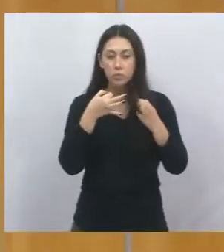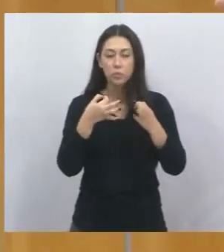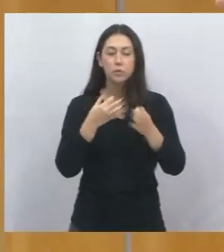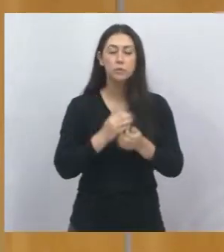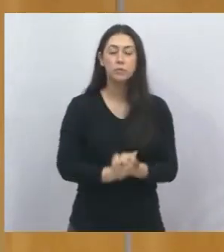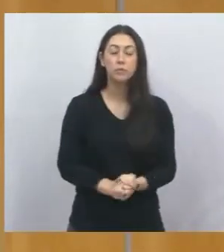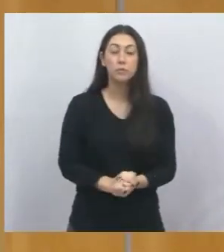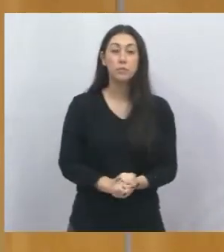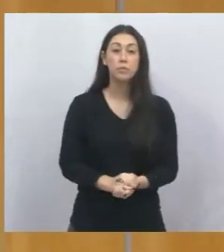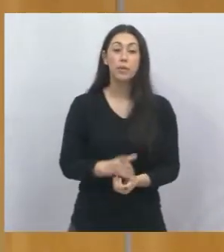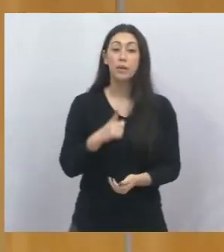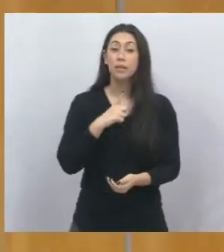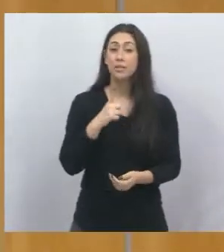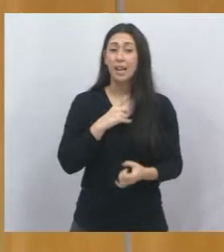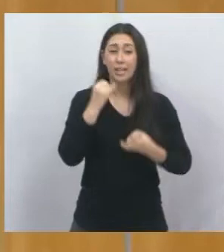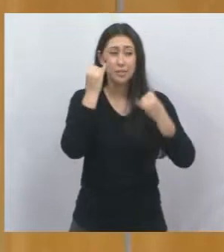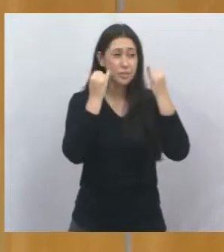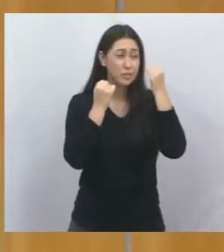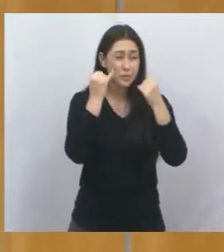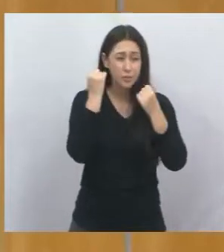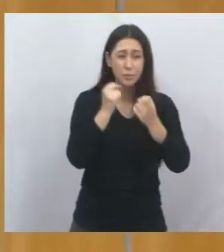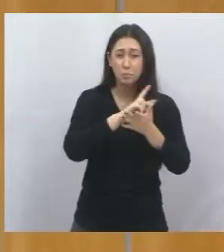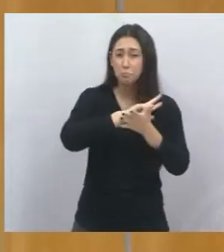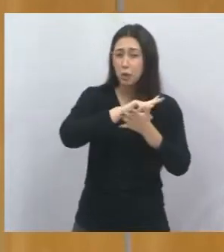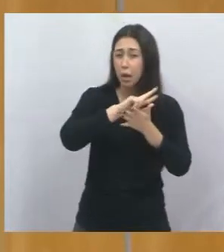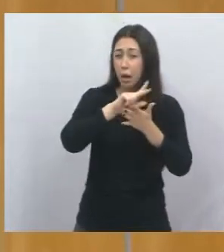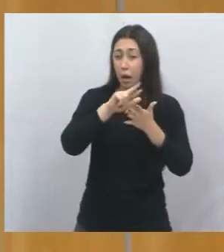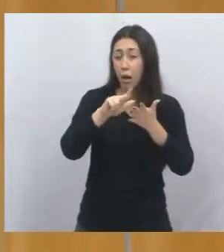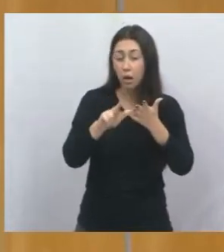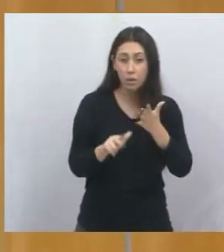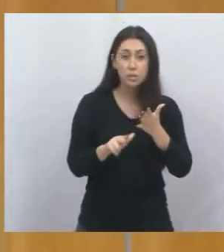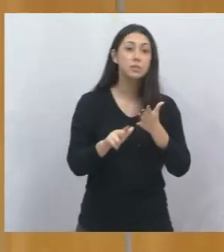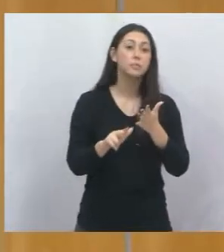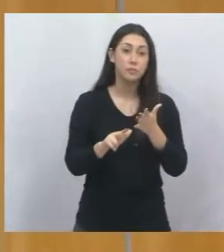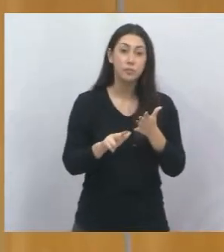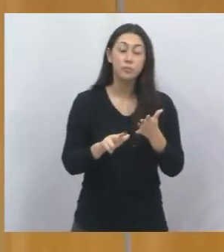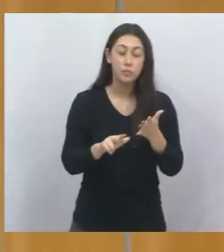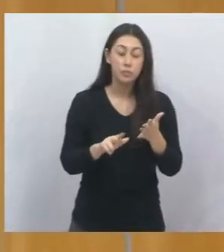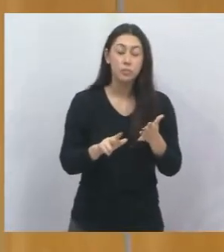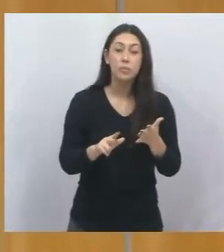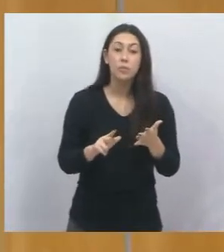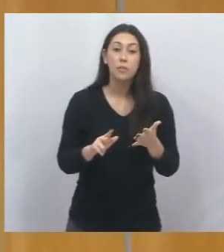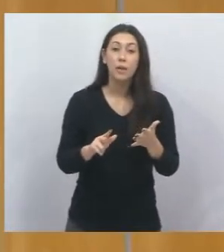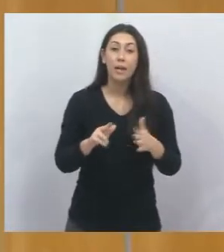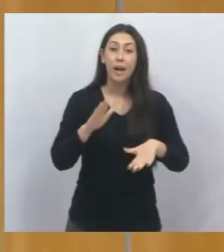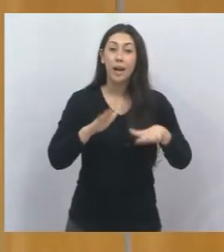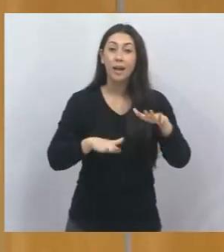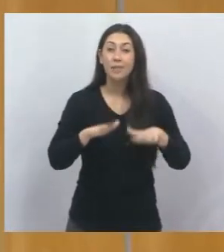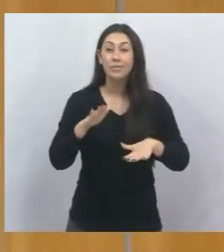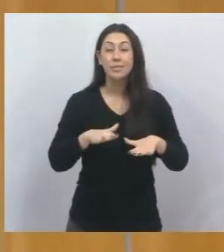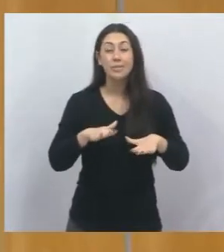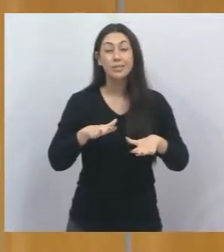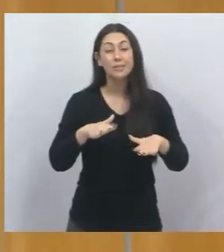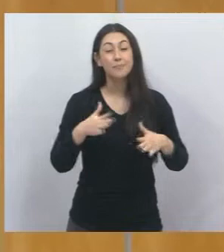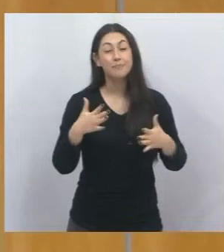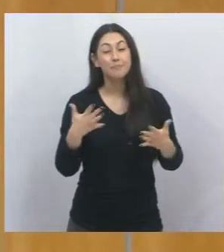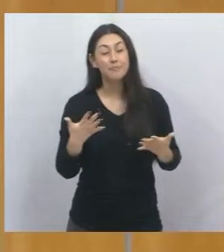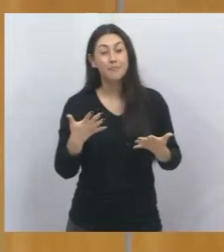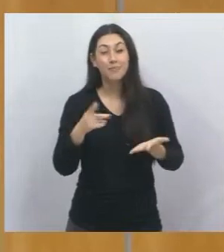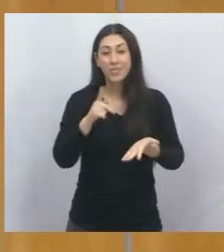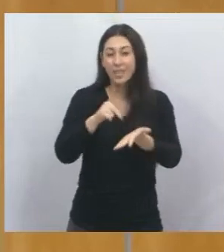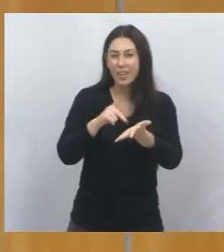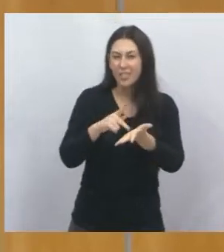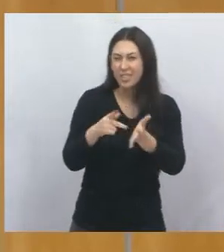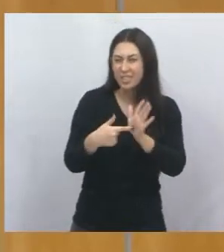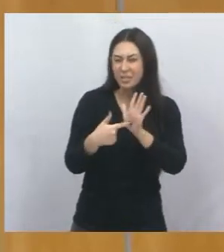existem muitas informações que acabam dificultando a